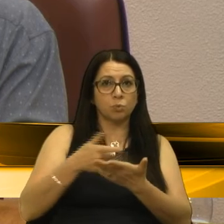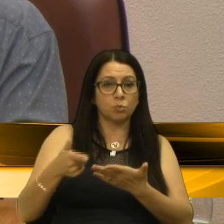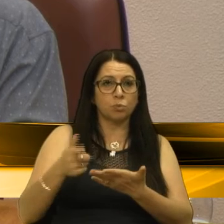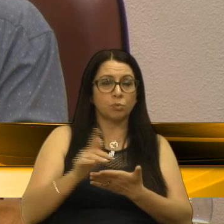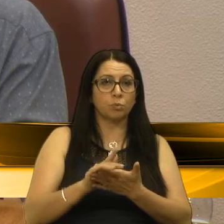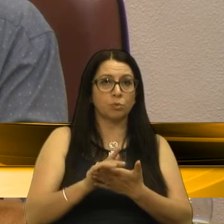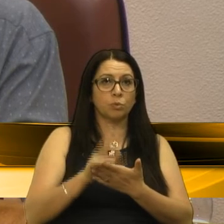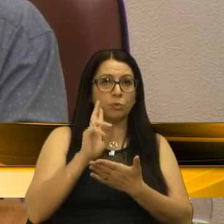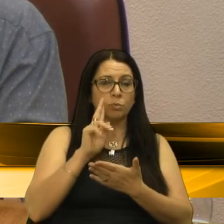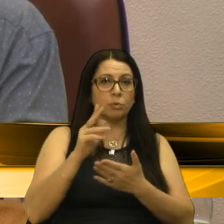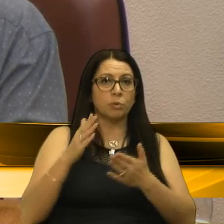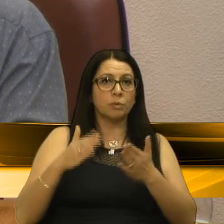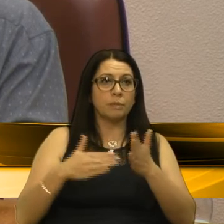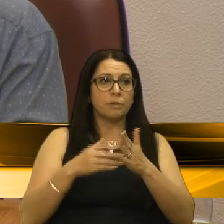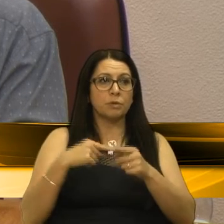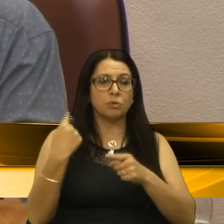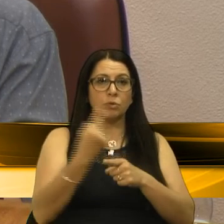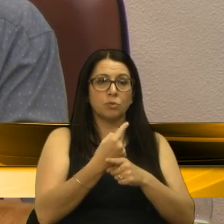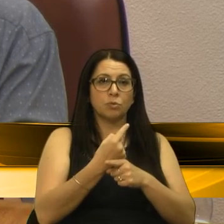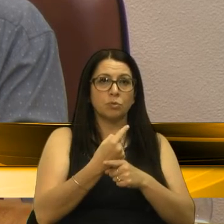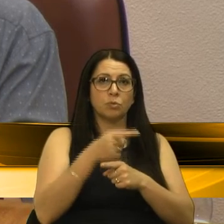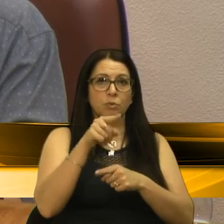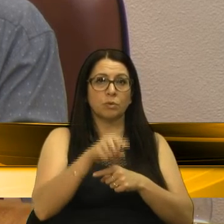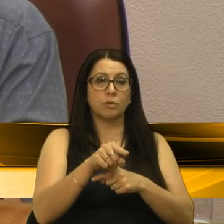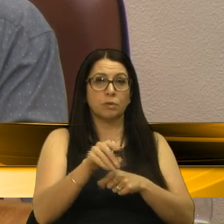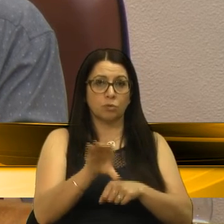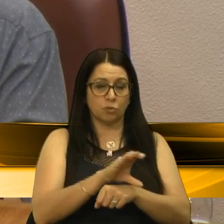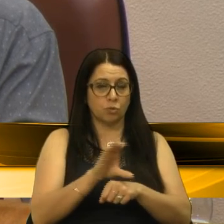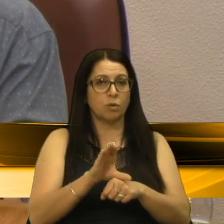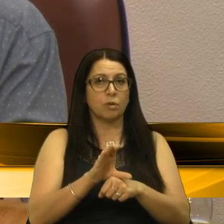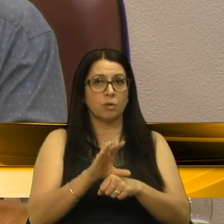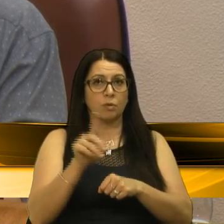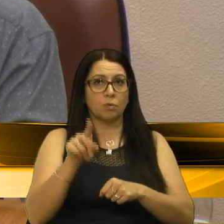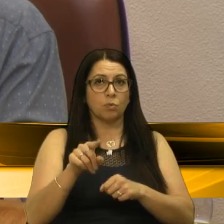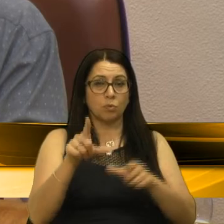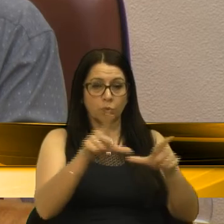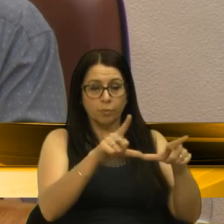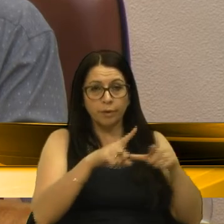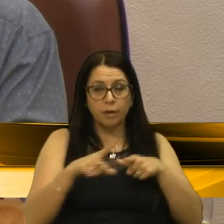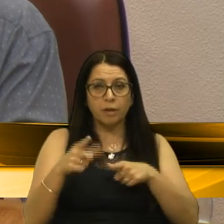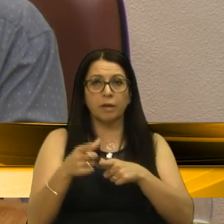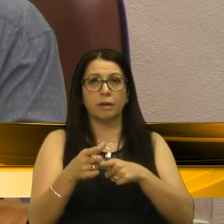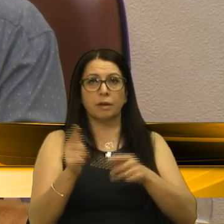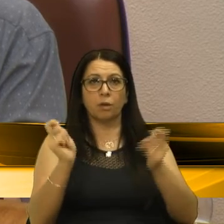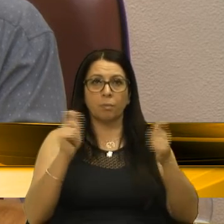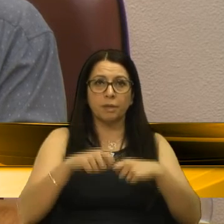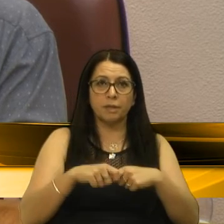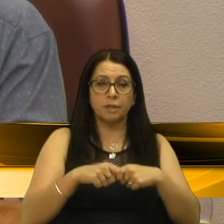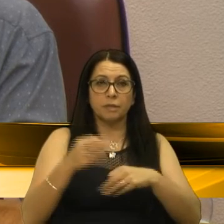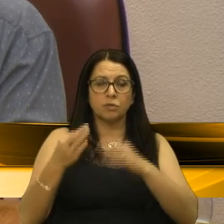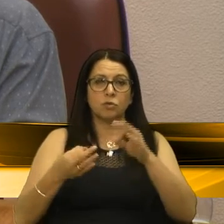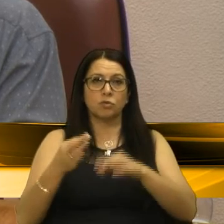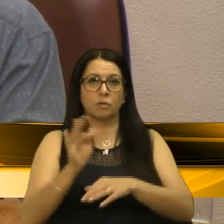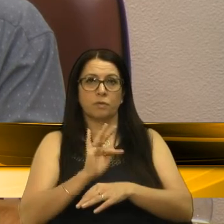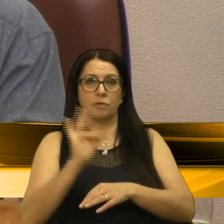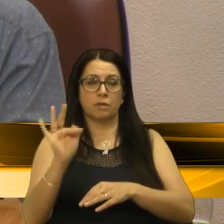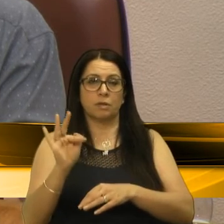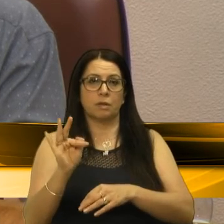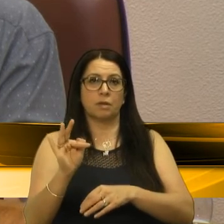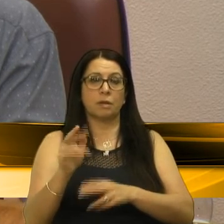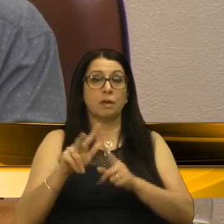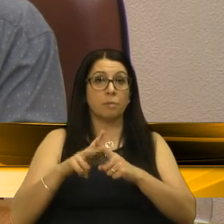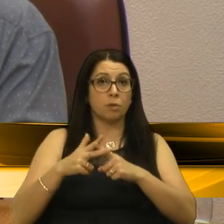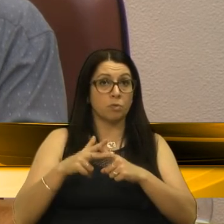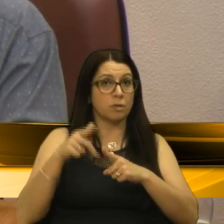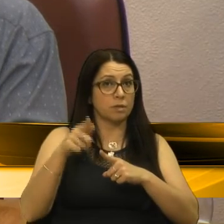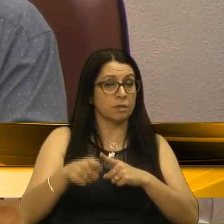transborda dos limites e objetivos do texto constitucional, quando do estabelecimento da competência da Justiça Federal. 3. Manutenção